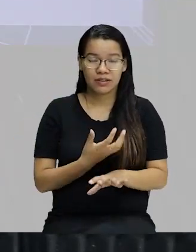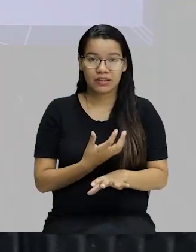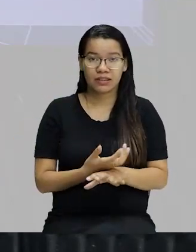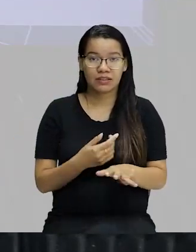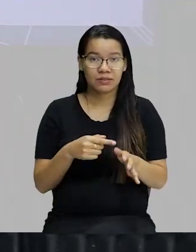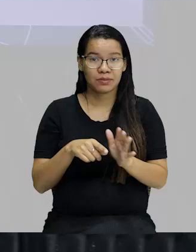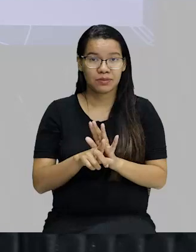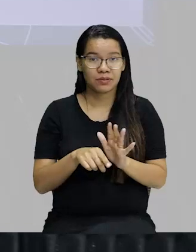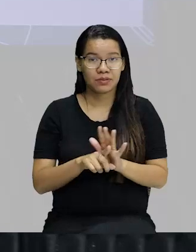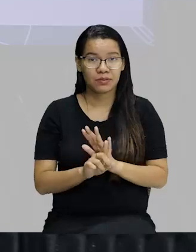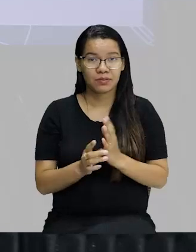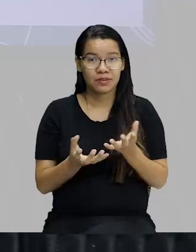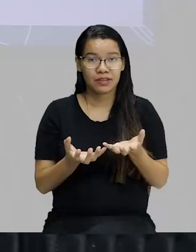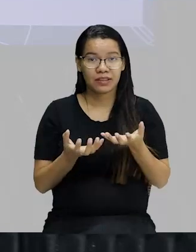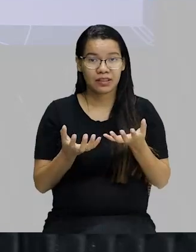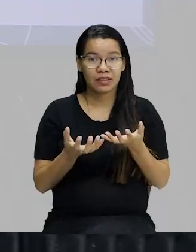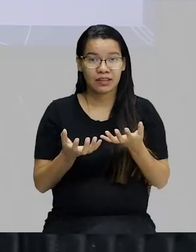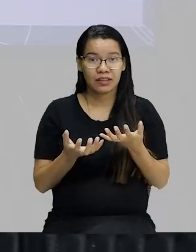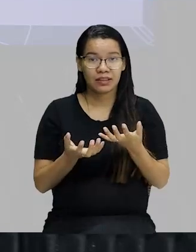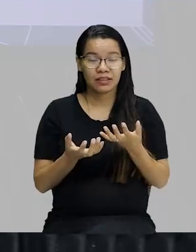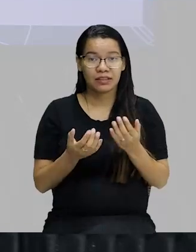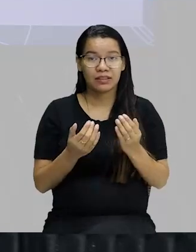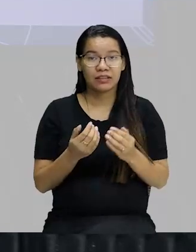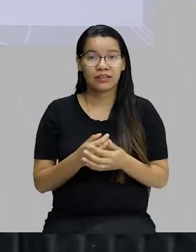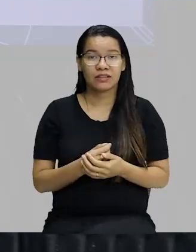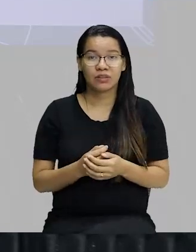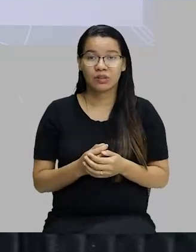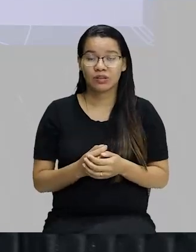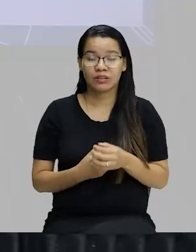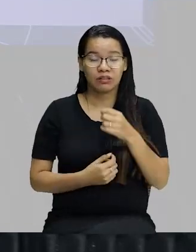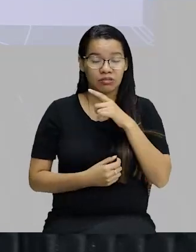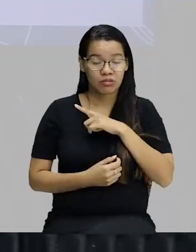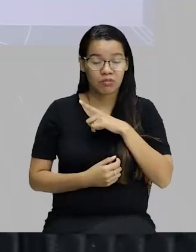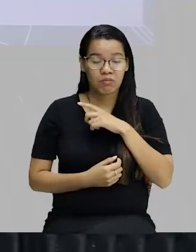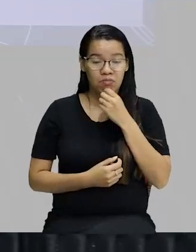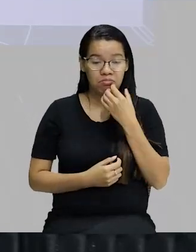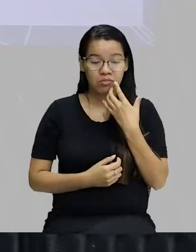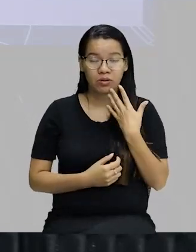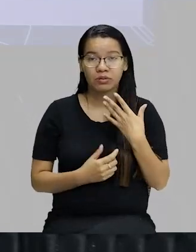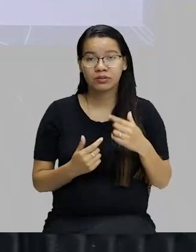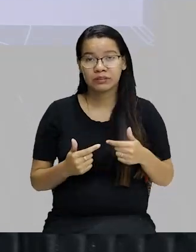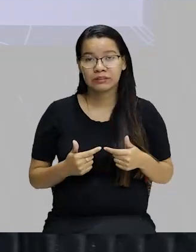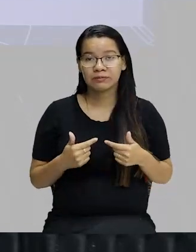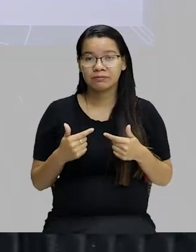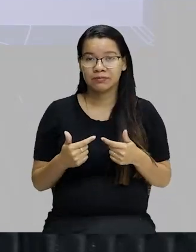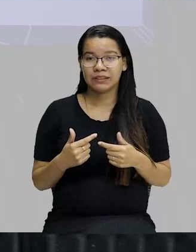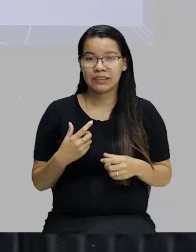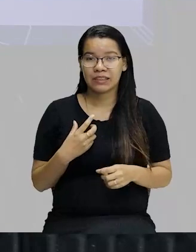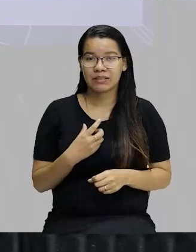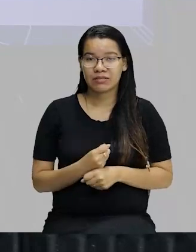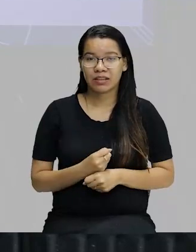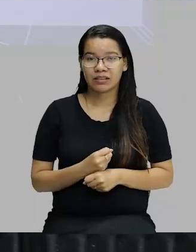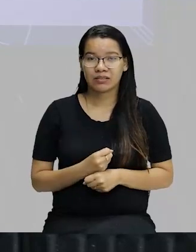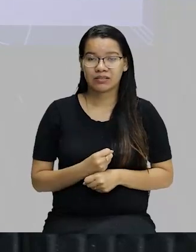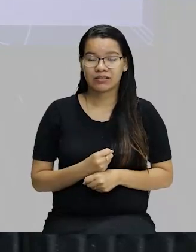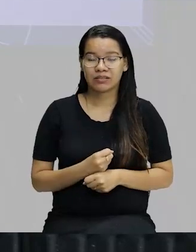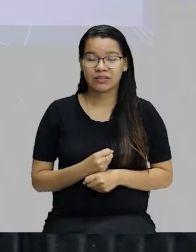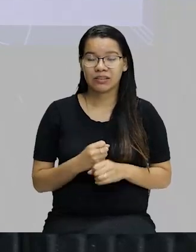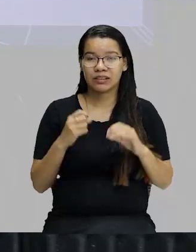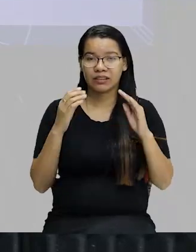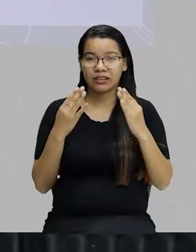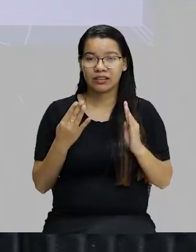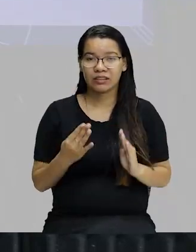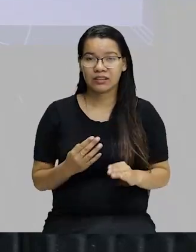você quer, ao máximo possível, ter um bom desempenho, ter um bom resultado, considerando